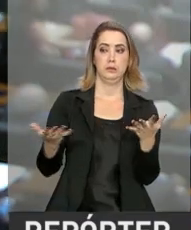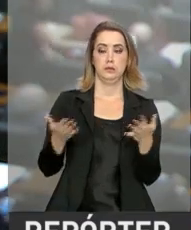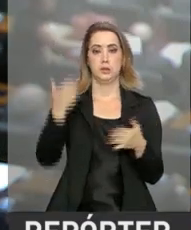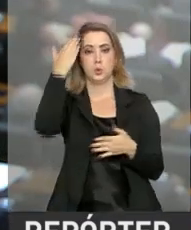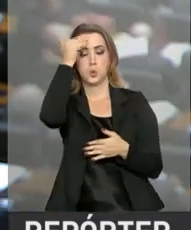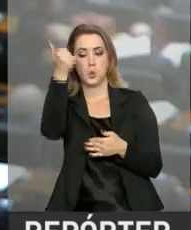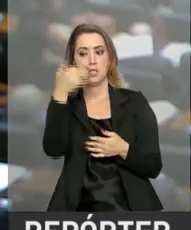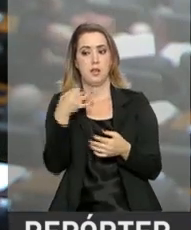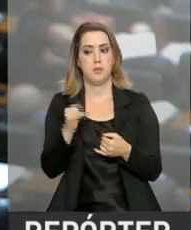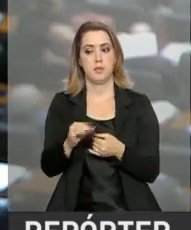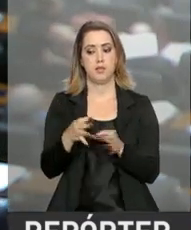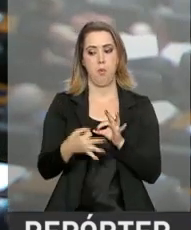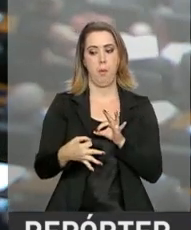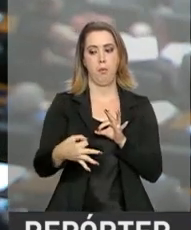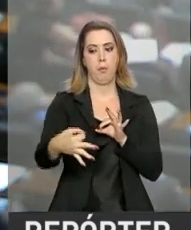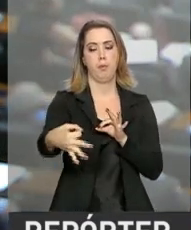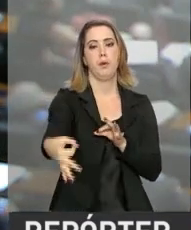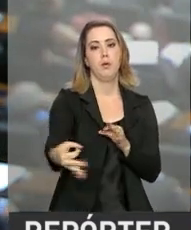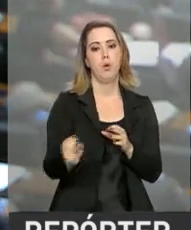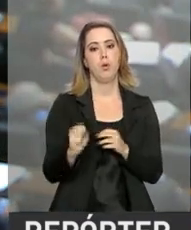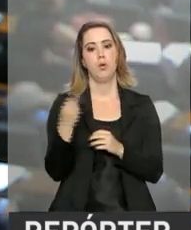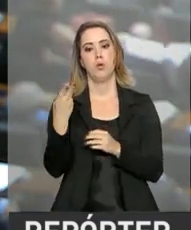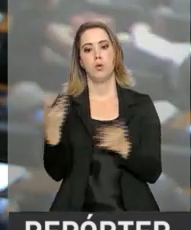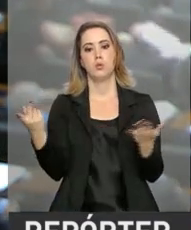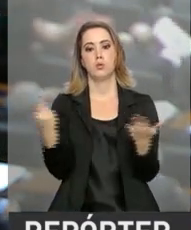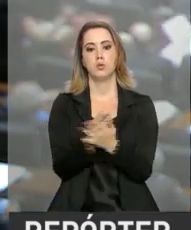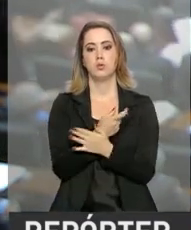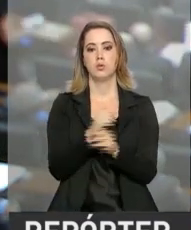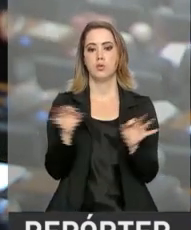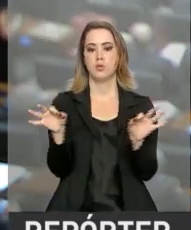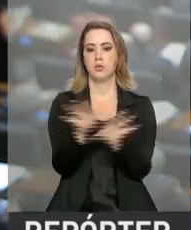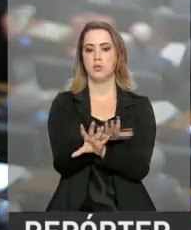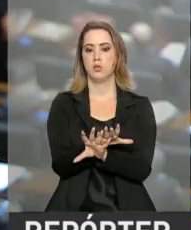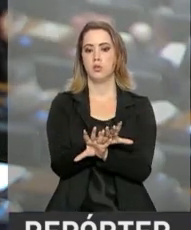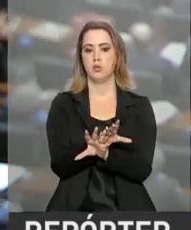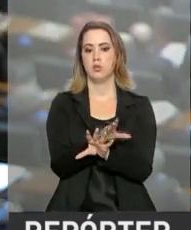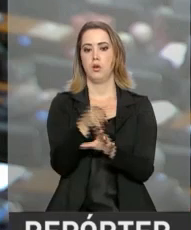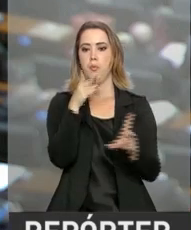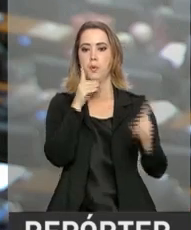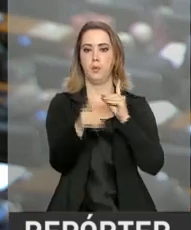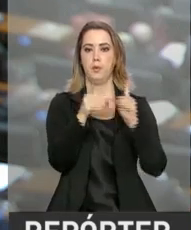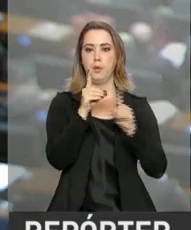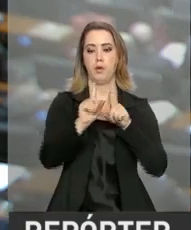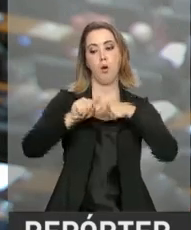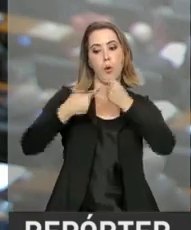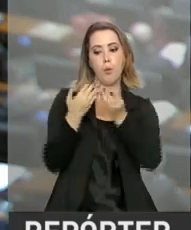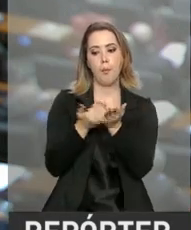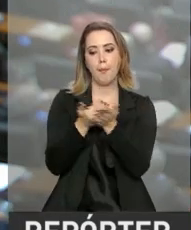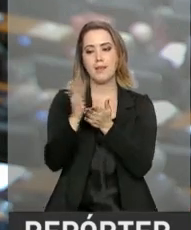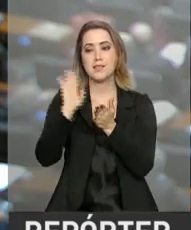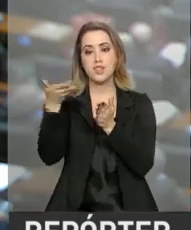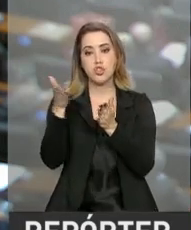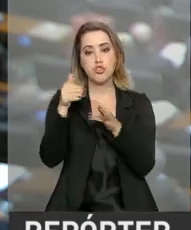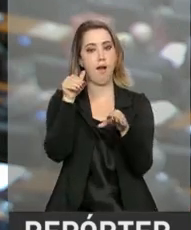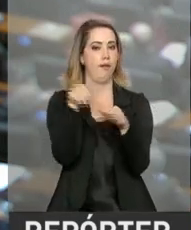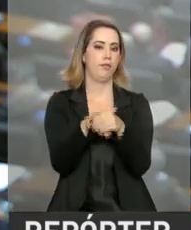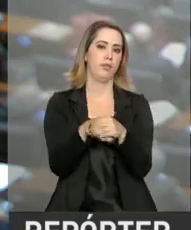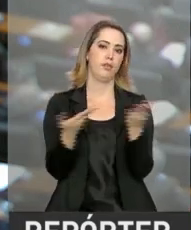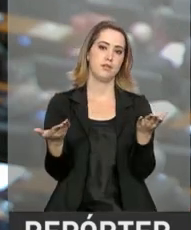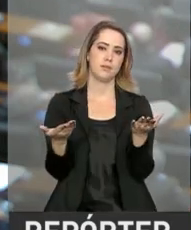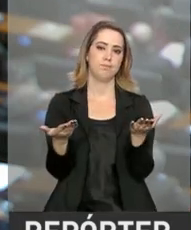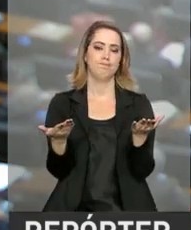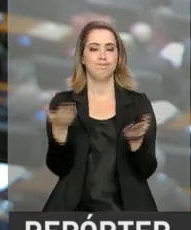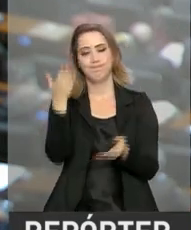ser alongada ou se vai ser encerrada a parte de discussão e iniciada propriamente de